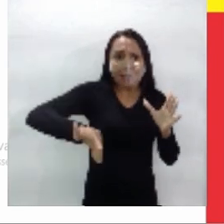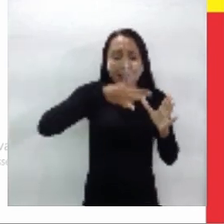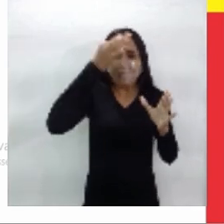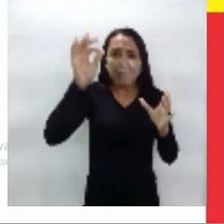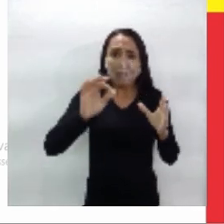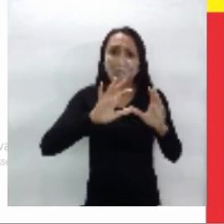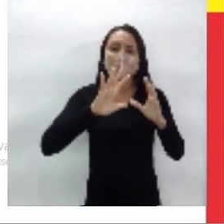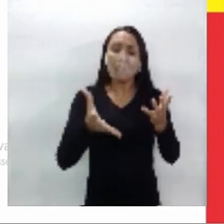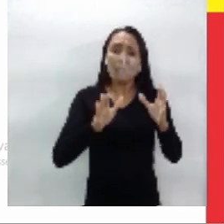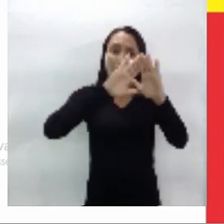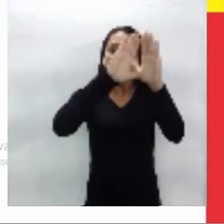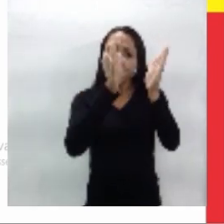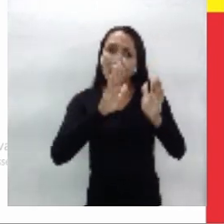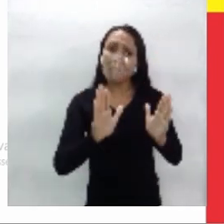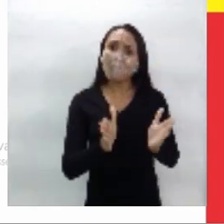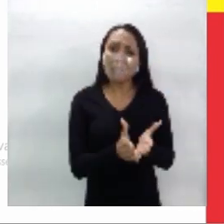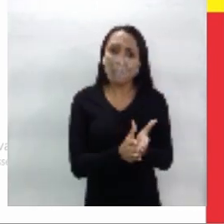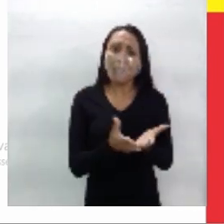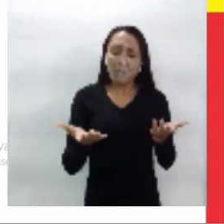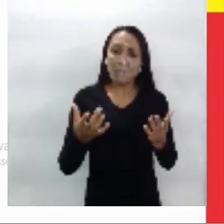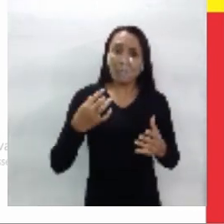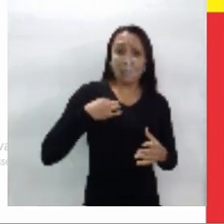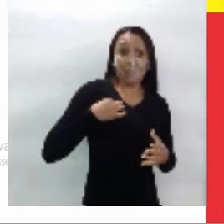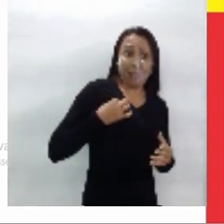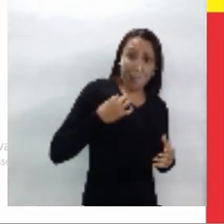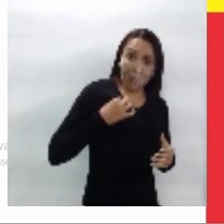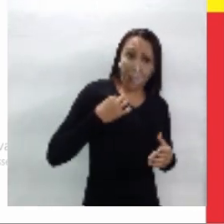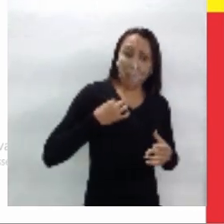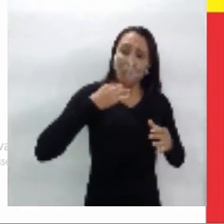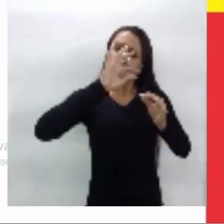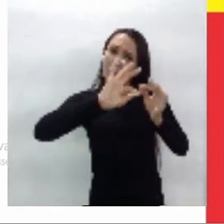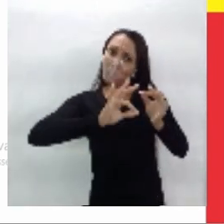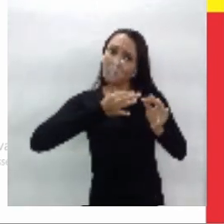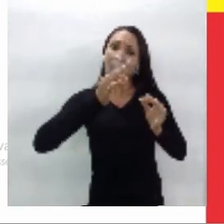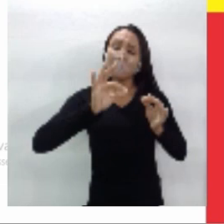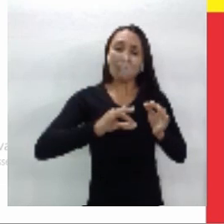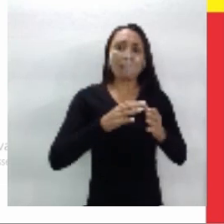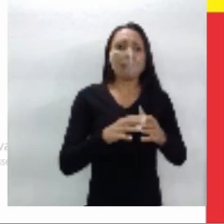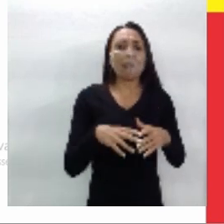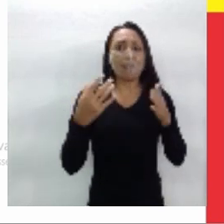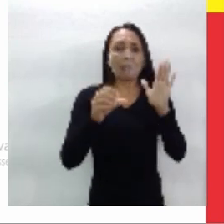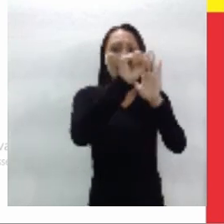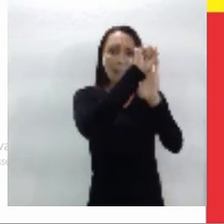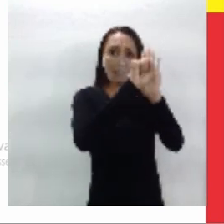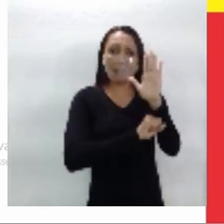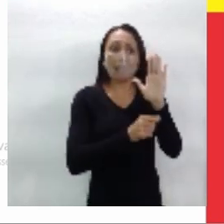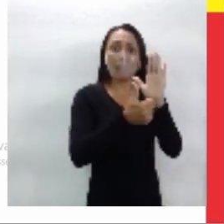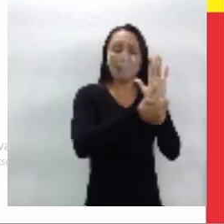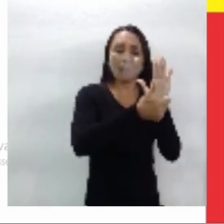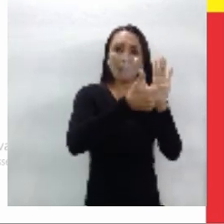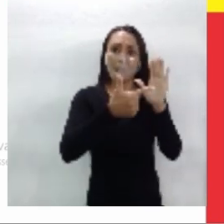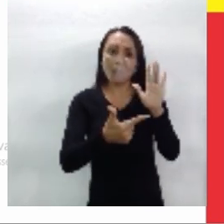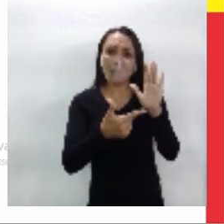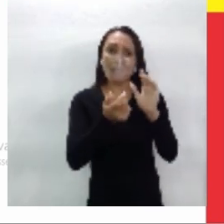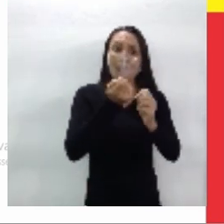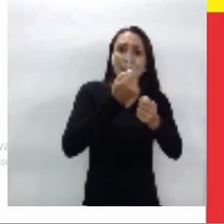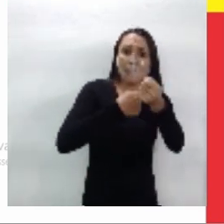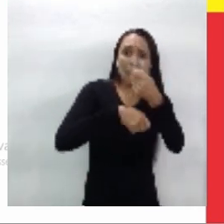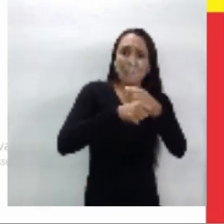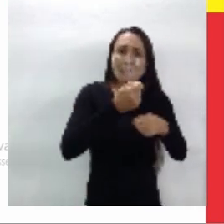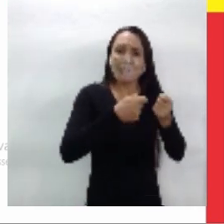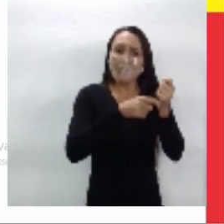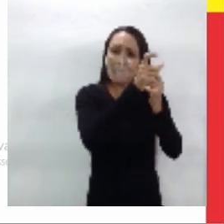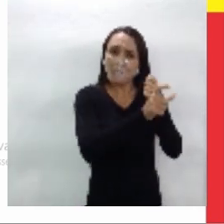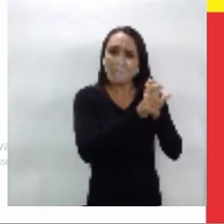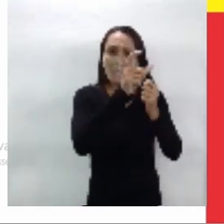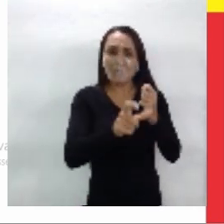artesanal no setor têxtil, tá certo? A partir do século XII, os comerciantes